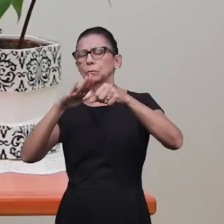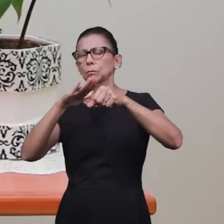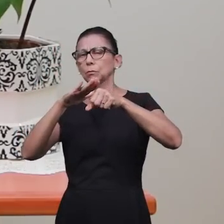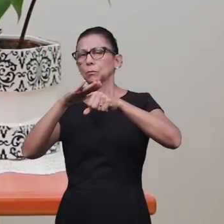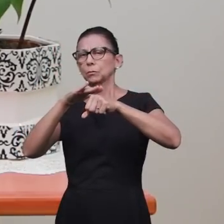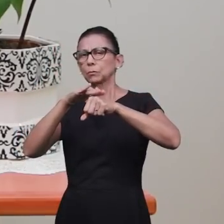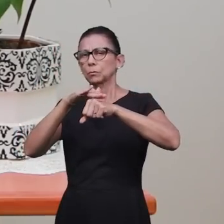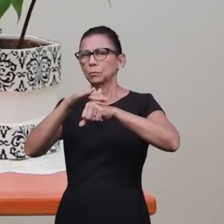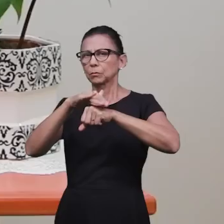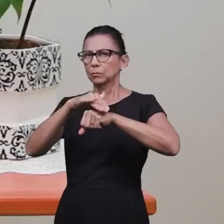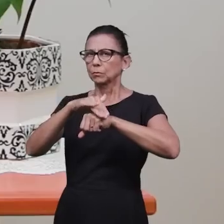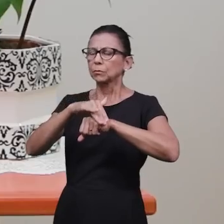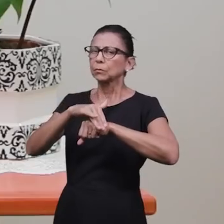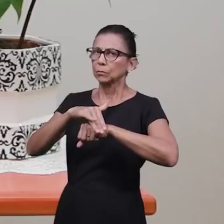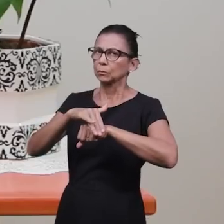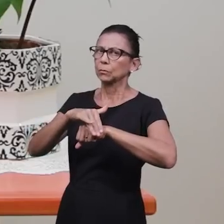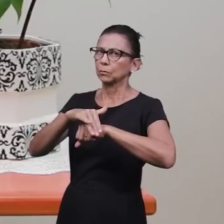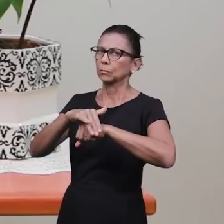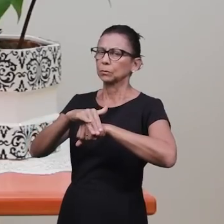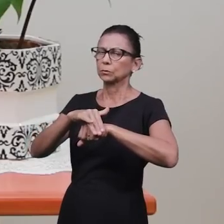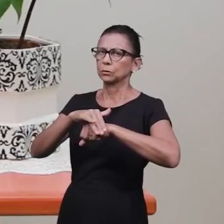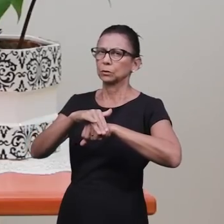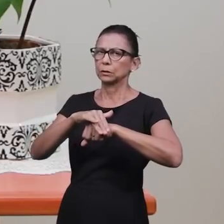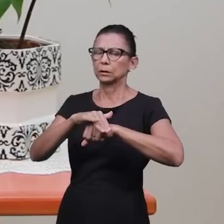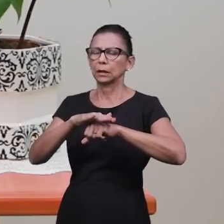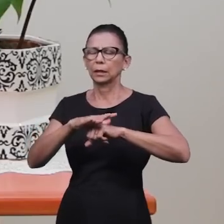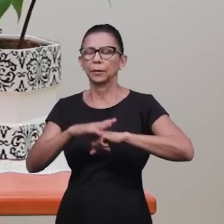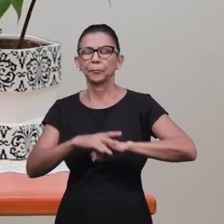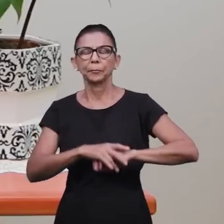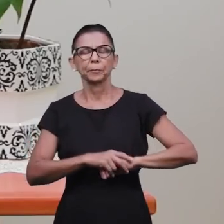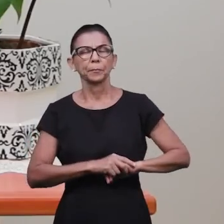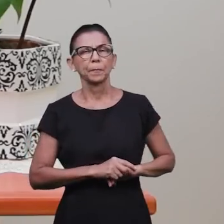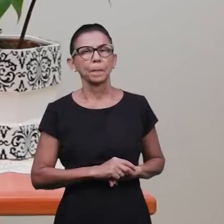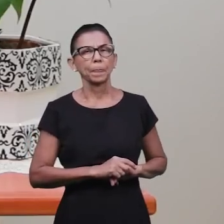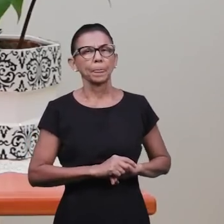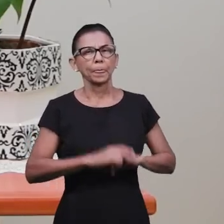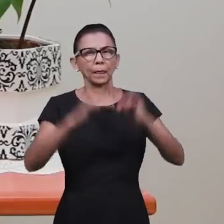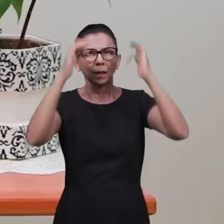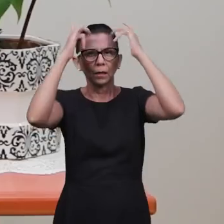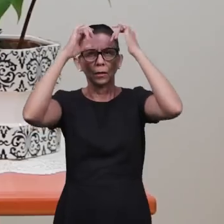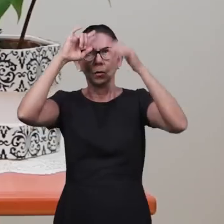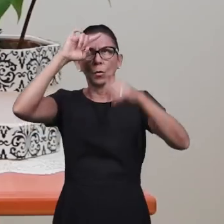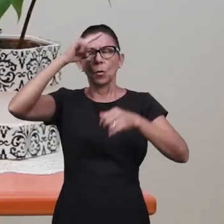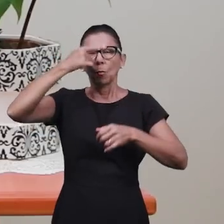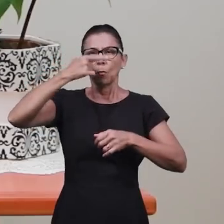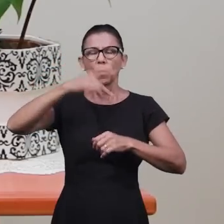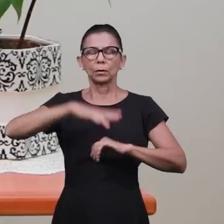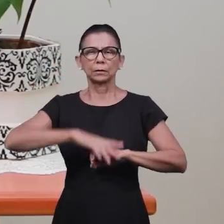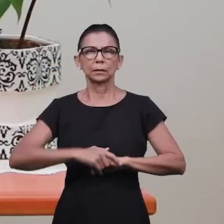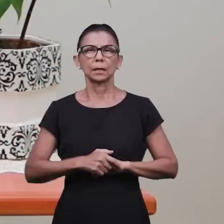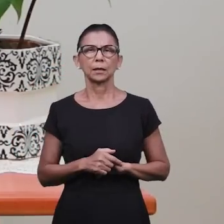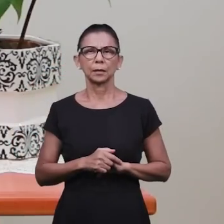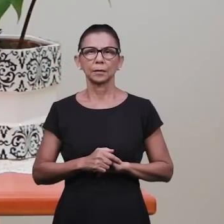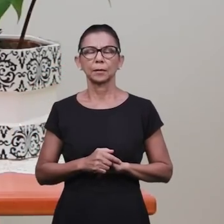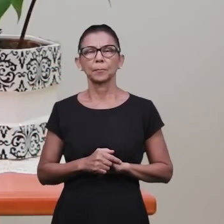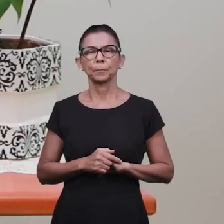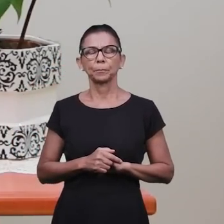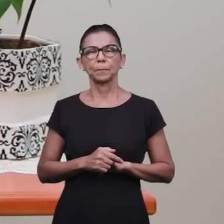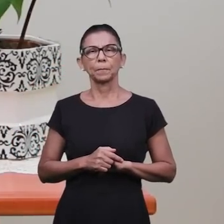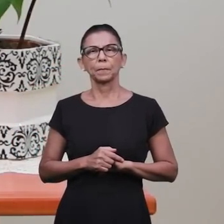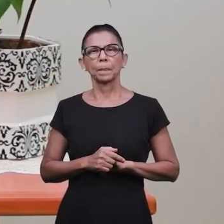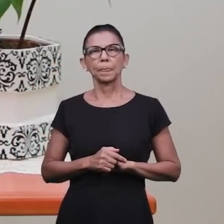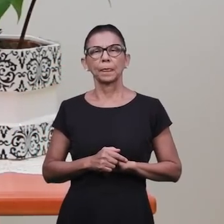cérebro, ele ordena, né, uma glândula no corpo para a produção de um